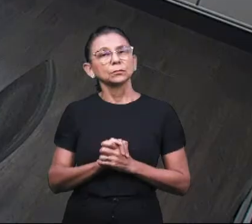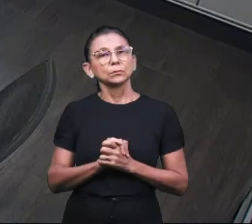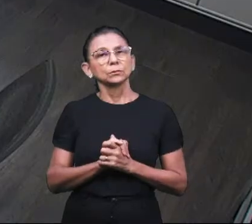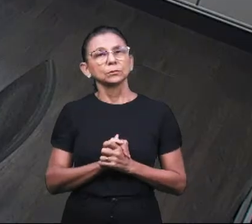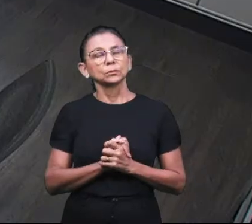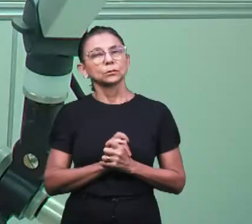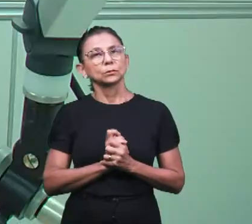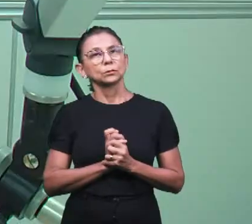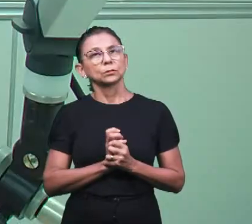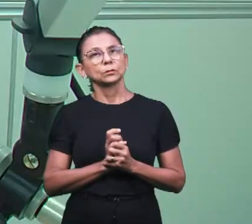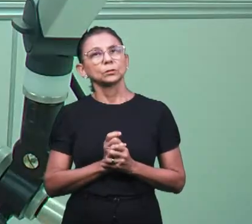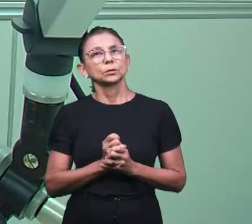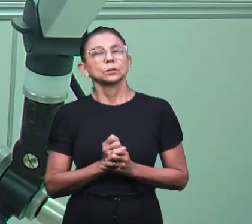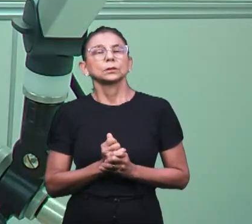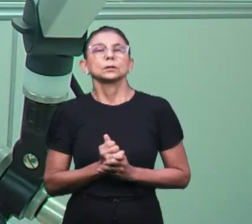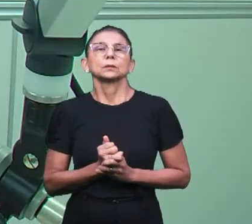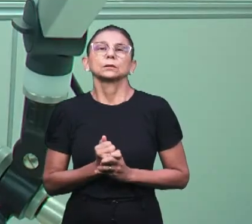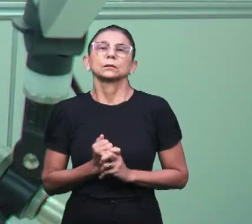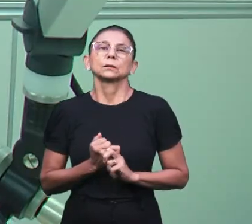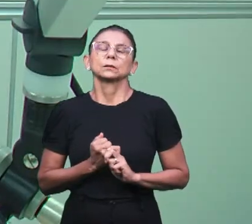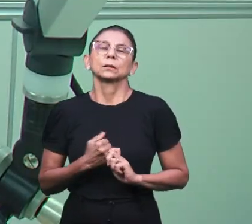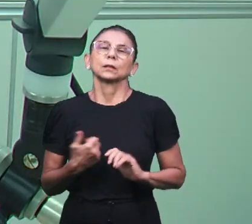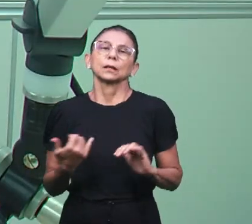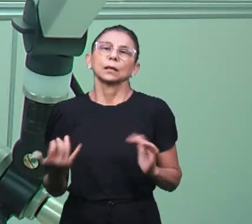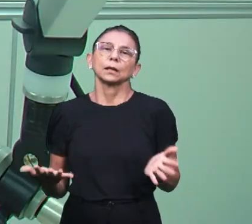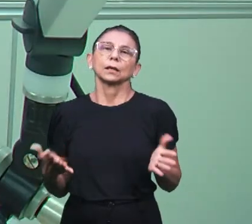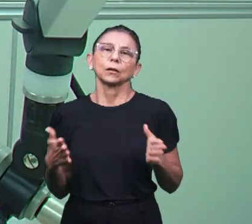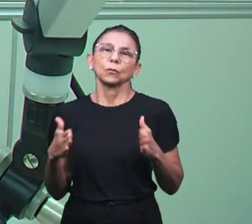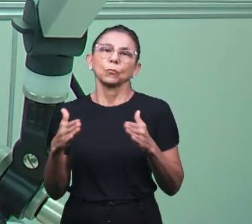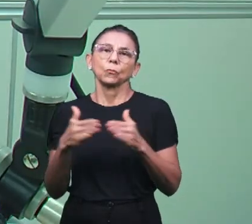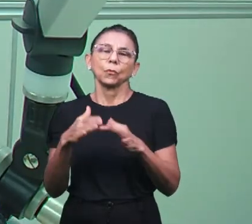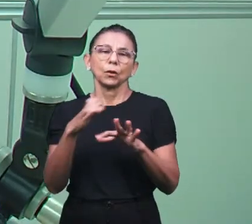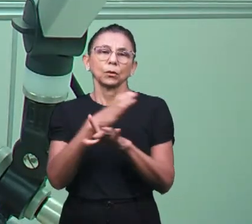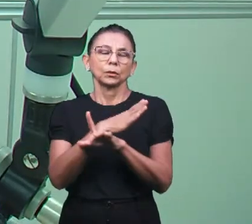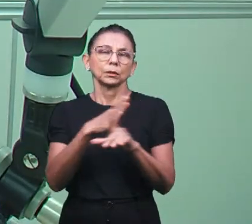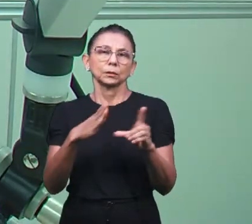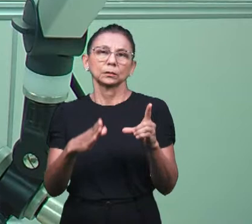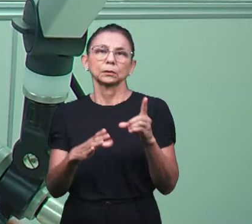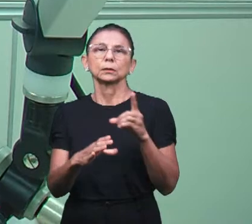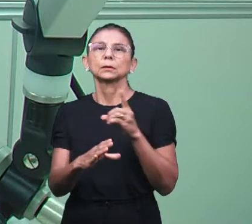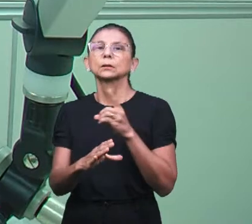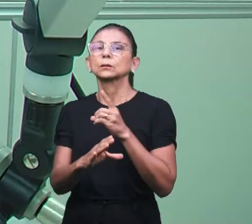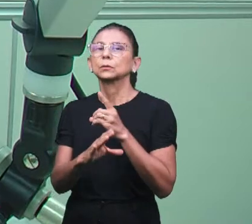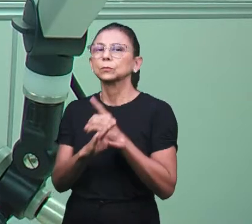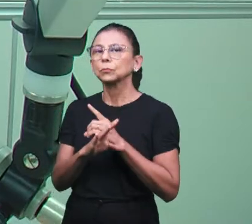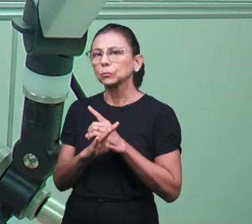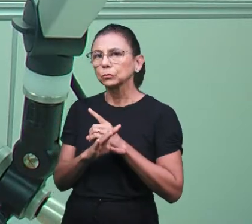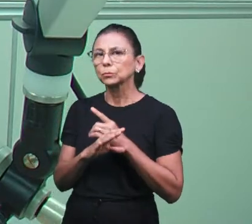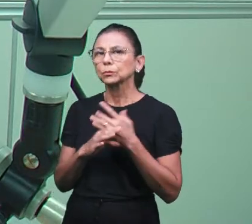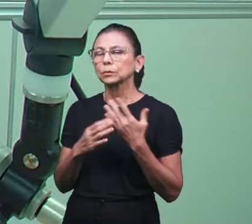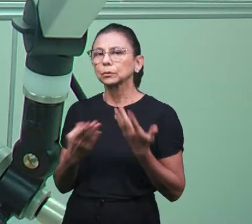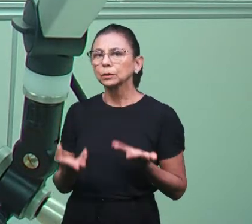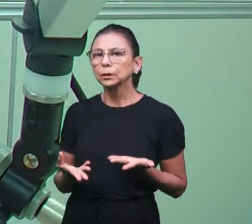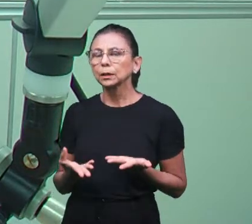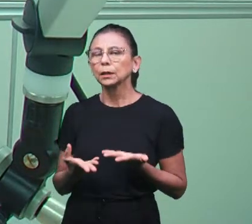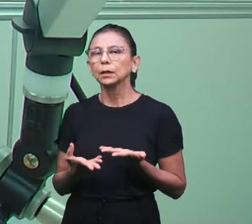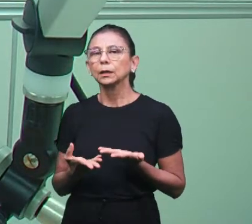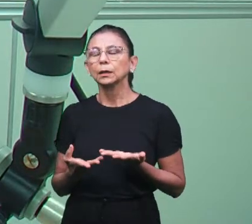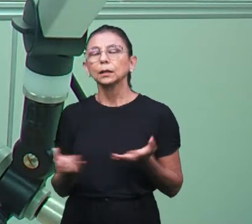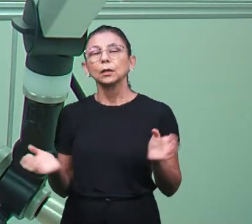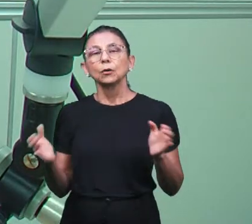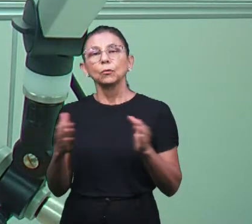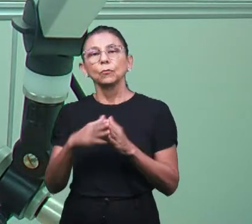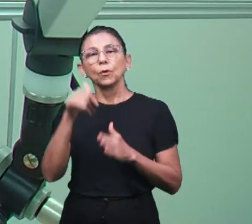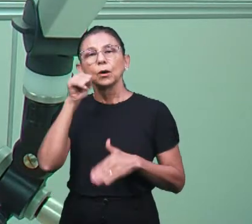seja perfeitamente absorvível e aplicável a toda a igreja, mas você tem um público,